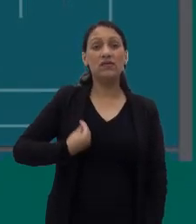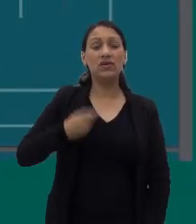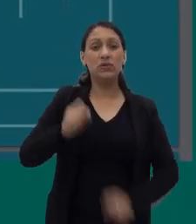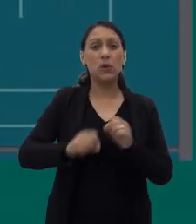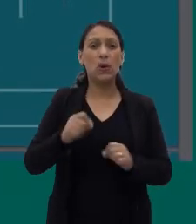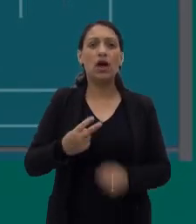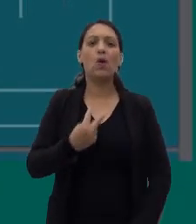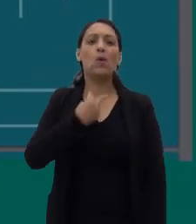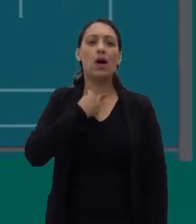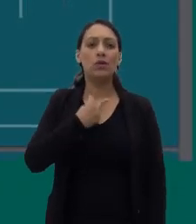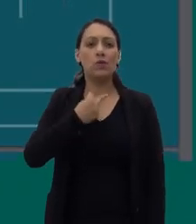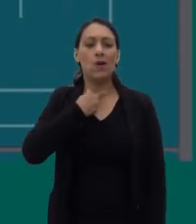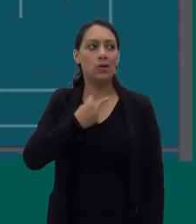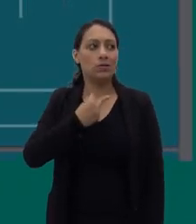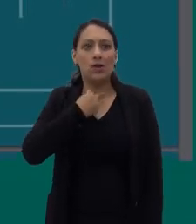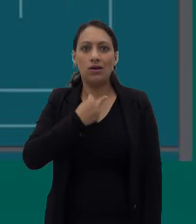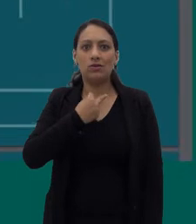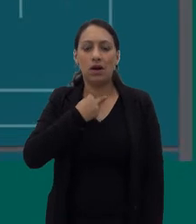demais, né, Ju?